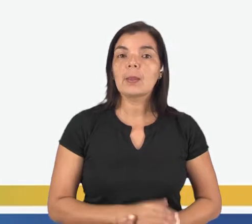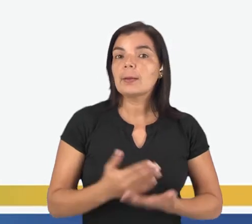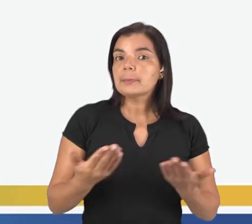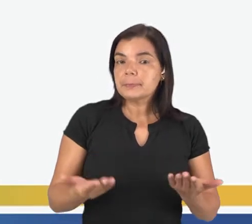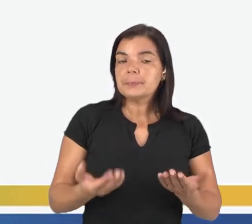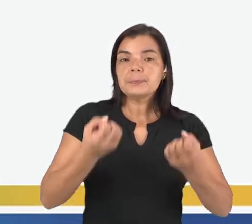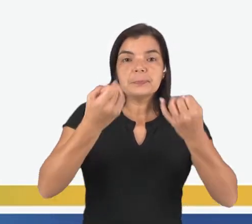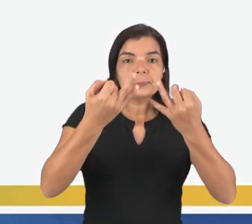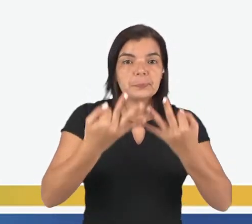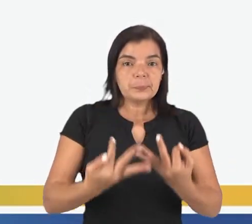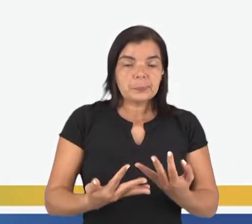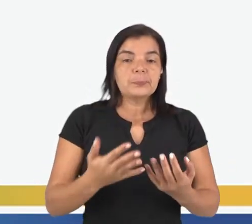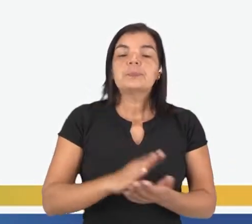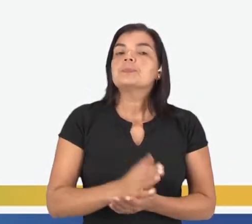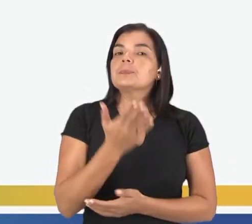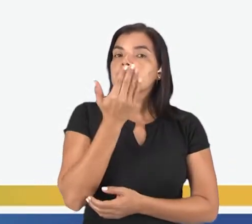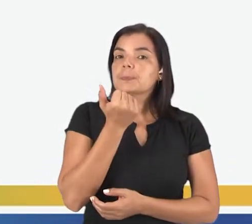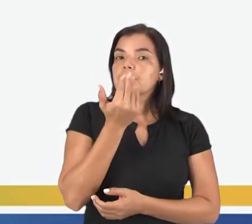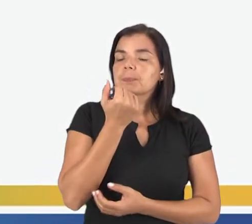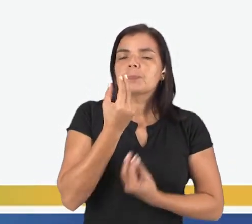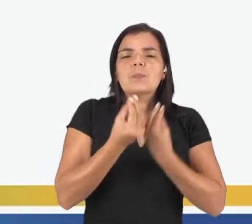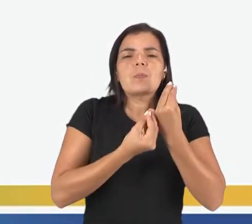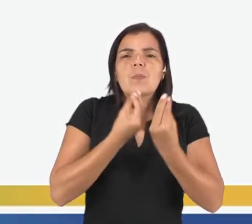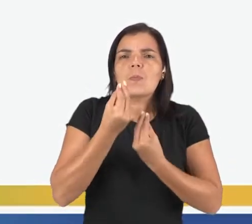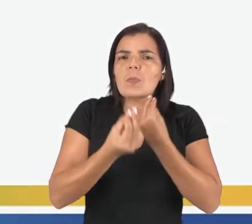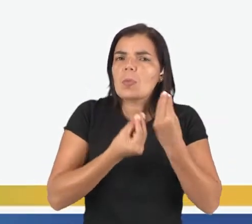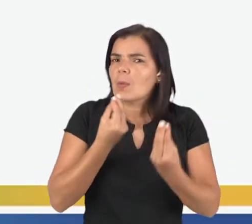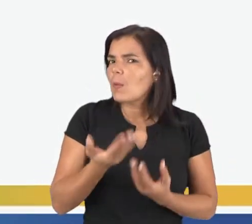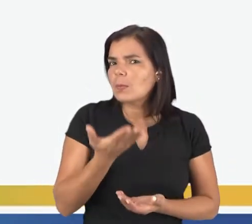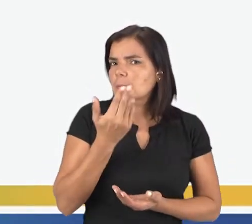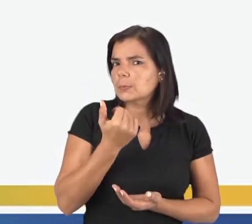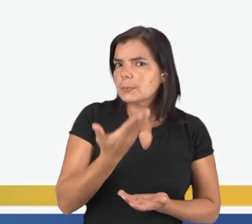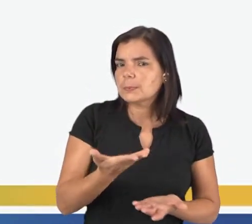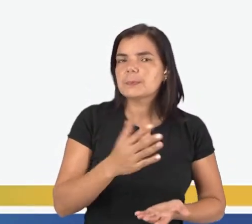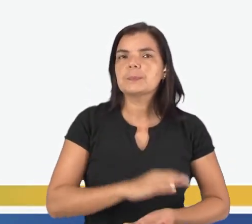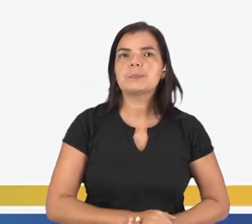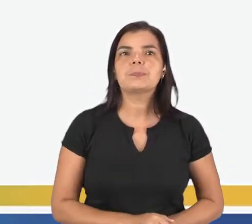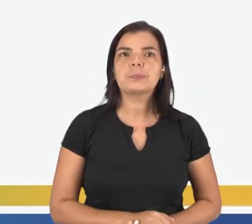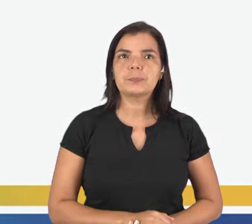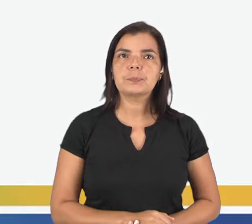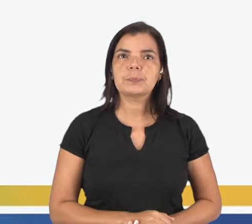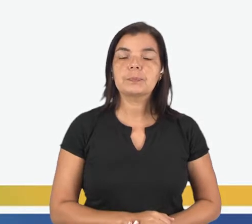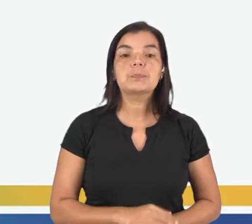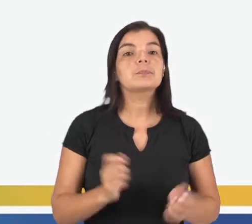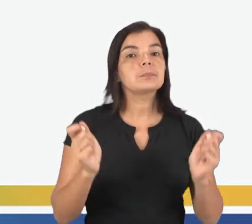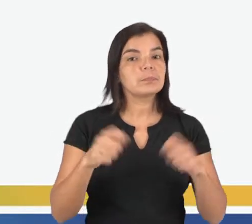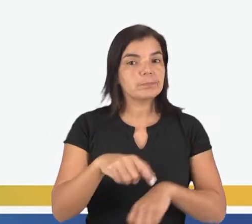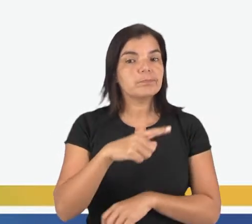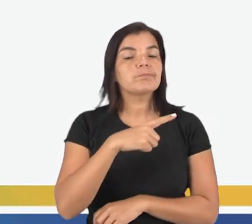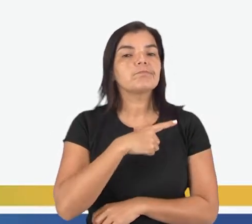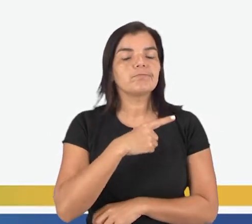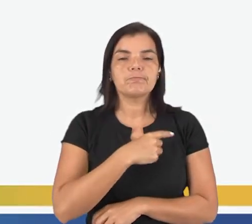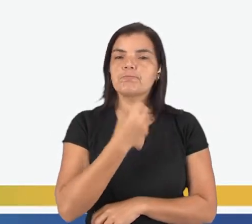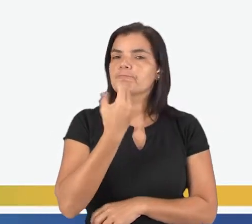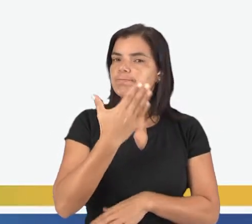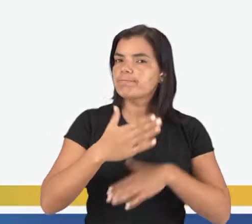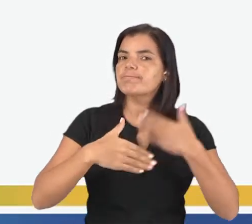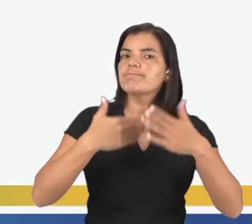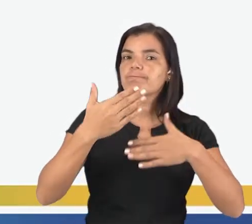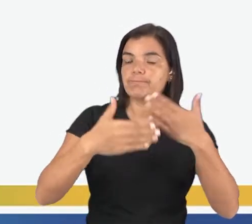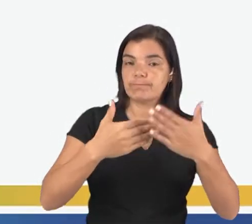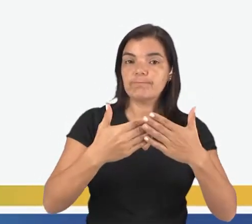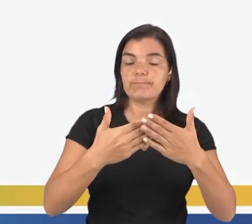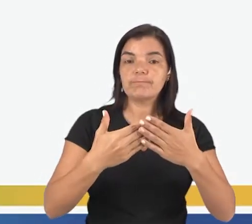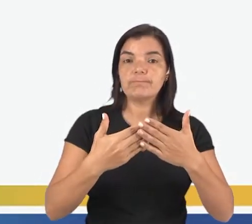Agora a gente vai falar um pouco da alimentação deles, como que eles se alimentavam. Para que tenhamos um bom desenvolvimento em